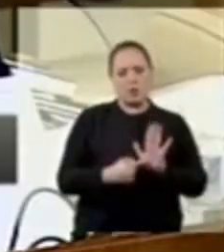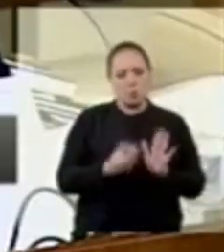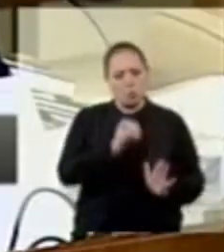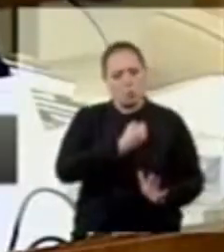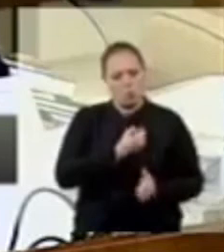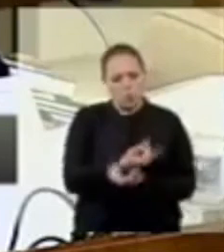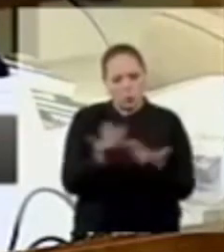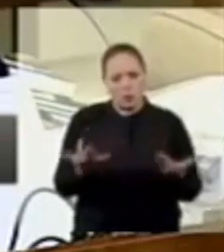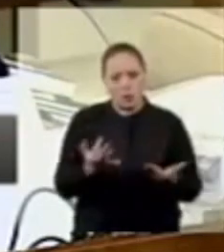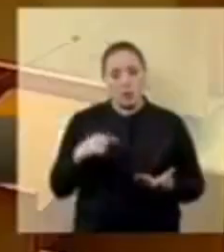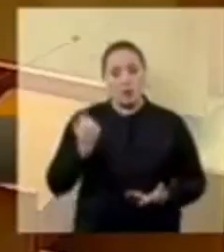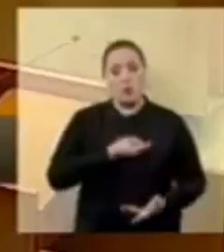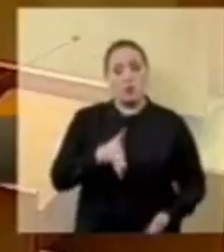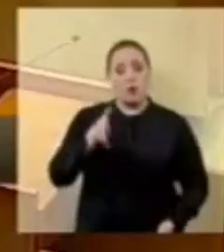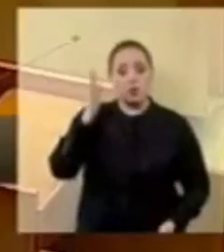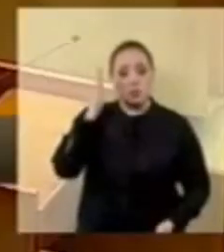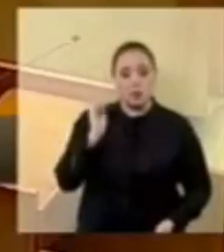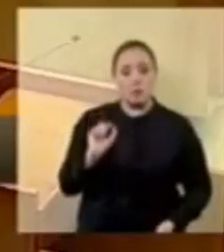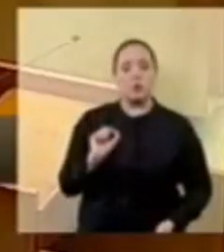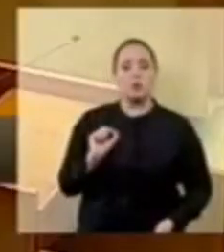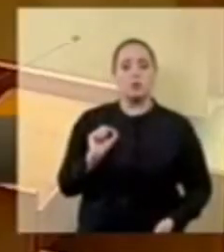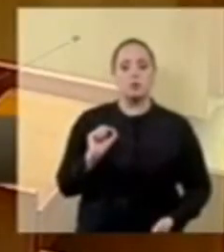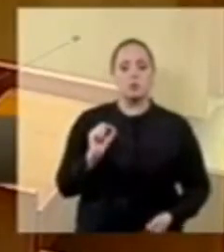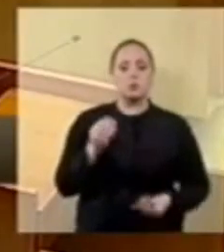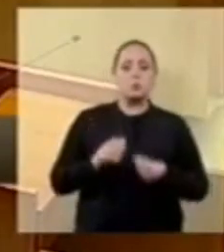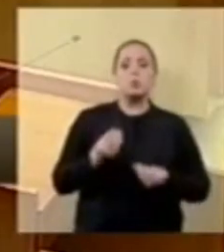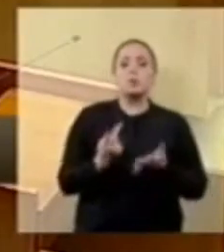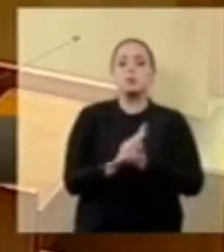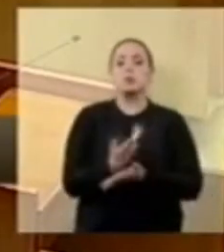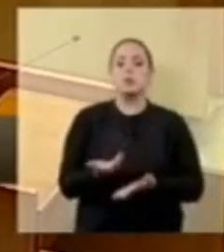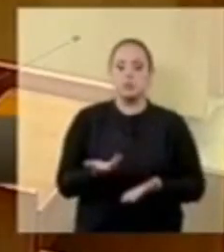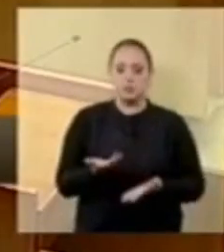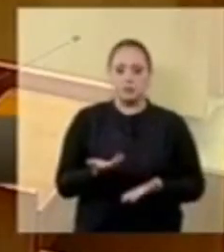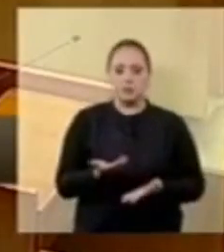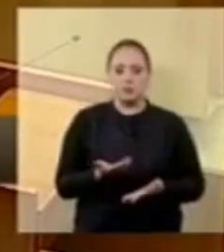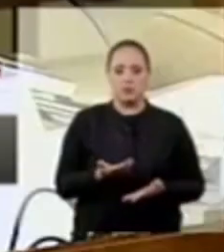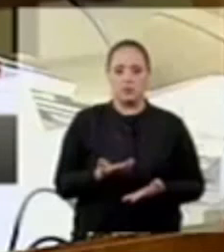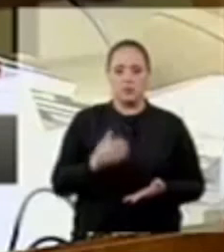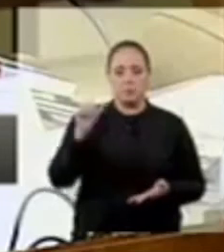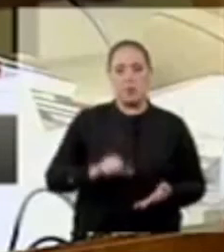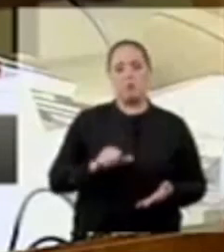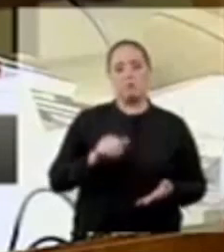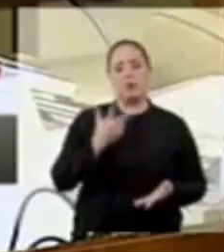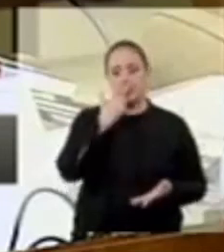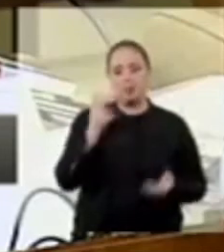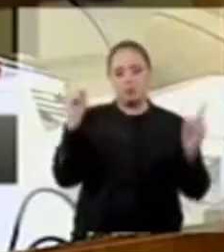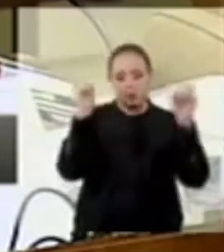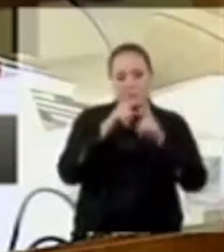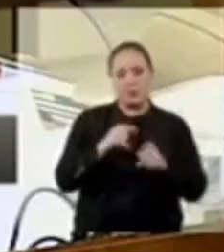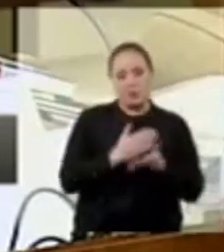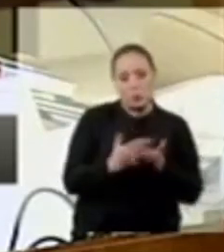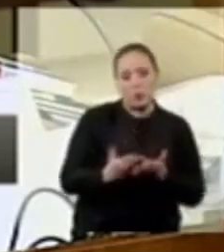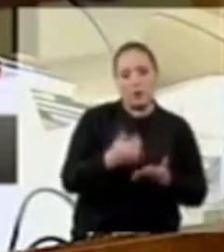portanto agora a gente já sabe o congestionamento está em primeiro grau o congestionamento está na execução o